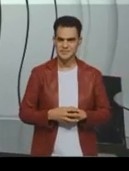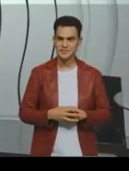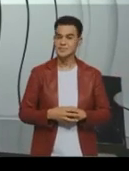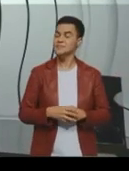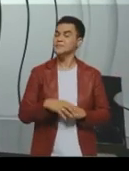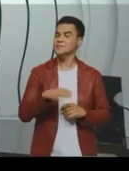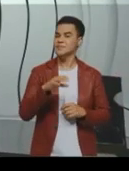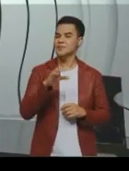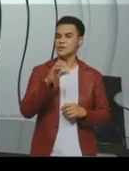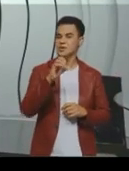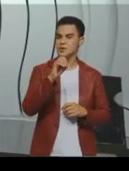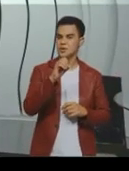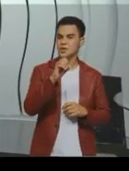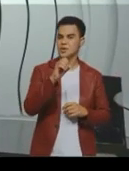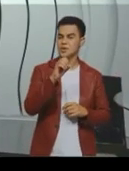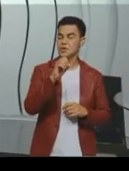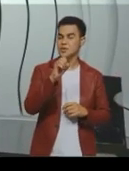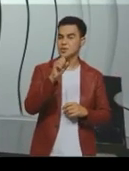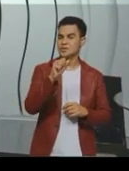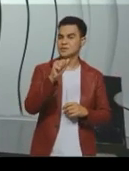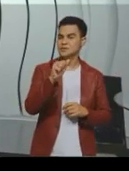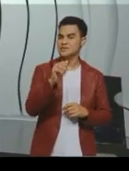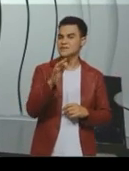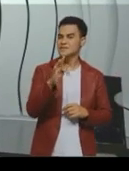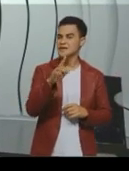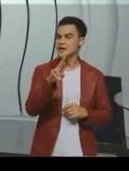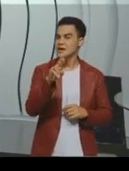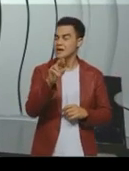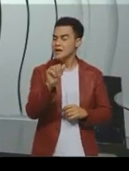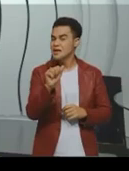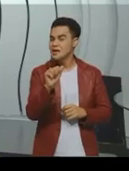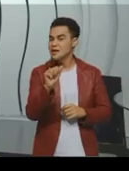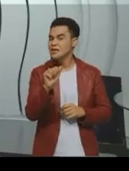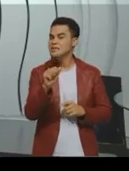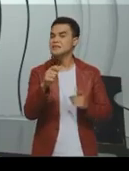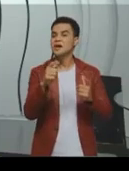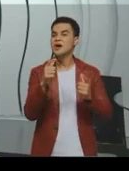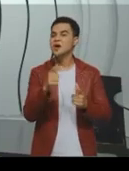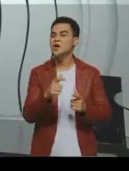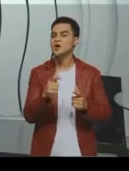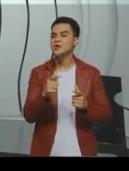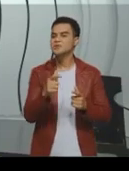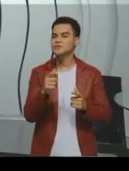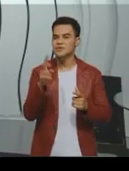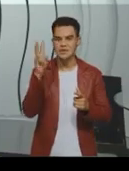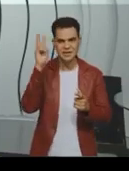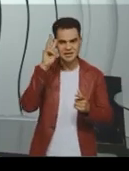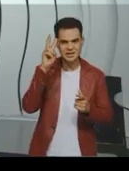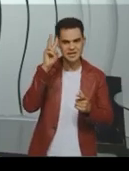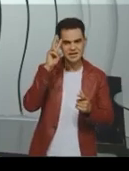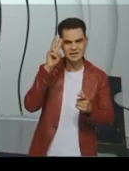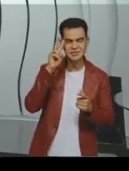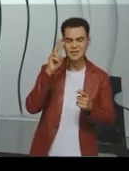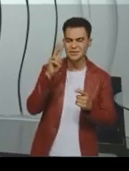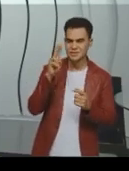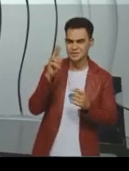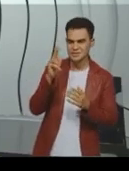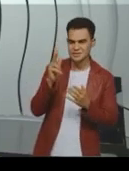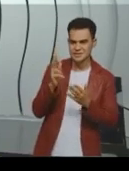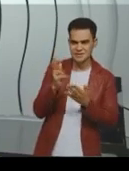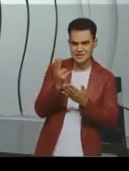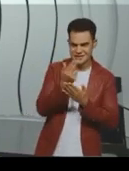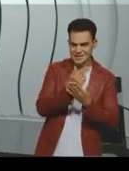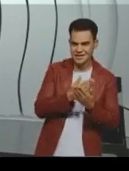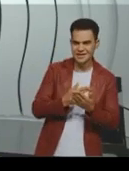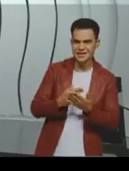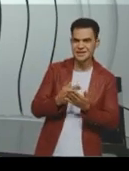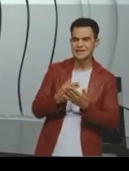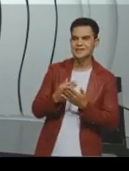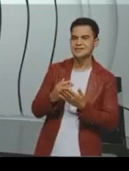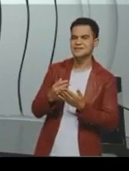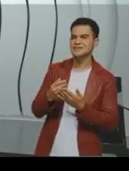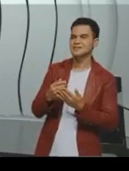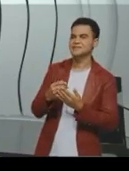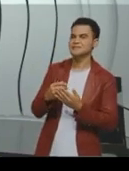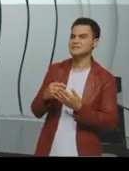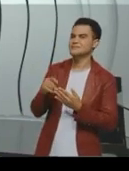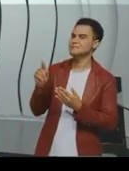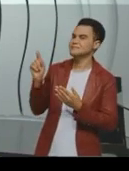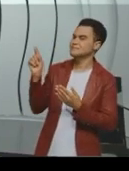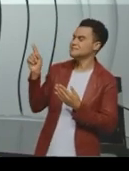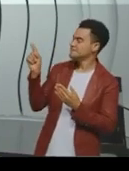ela vai ficar dentro de uma estrutura, lembram? Que eu até desenhei lá na aula, que é uma estrutura que vai